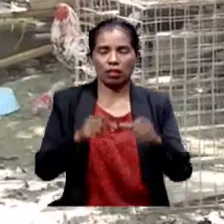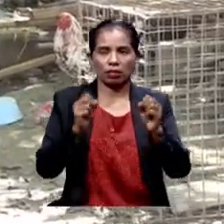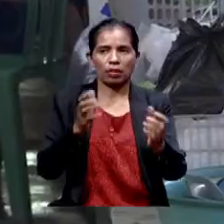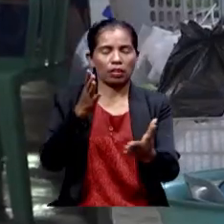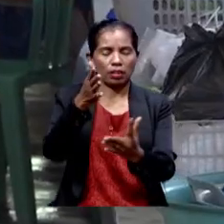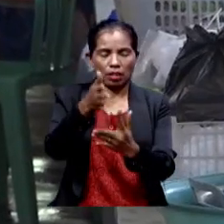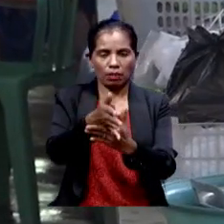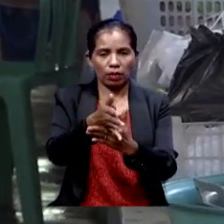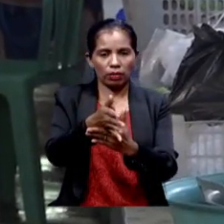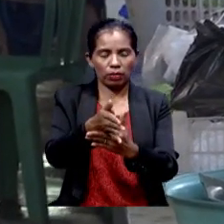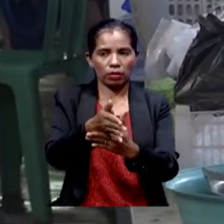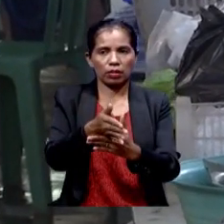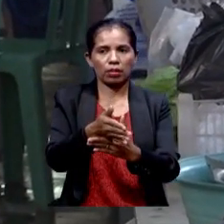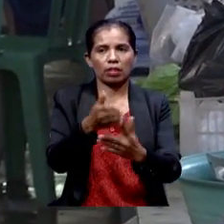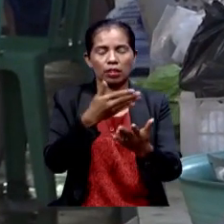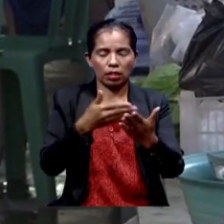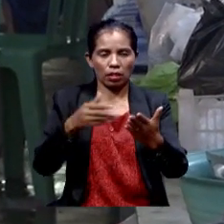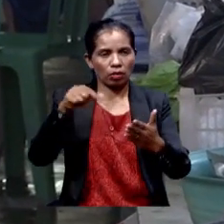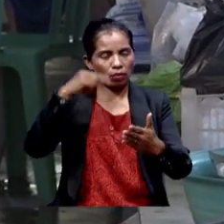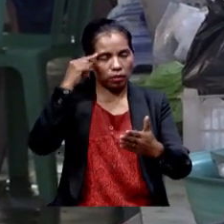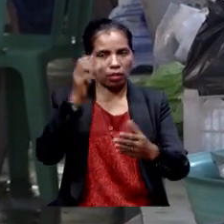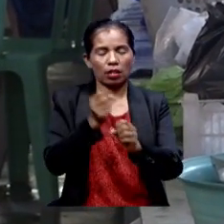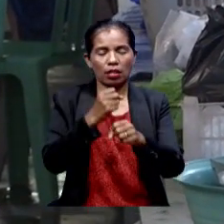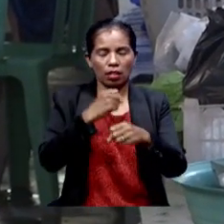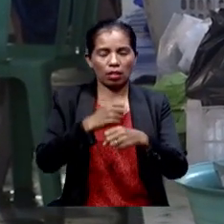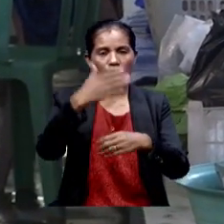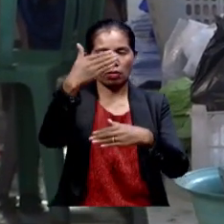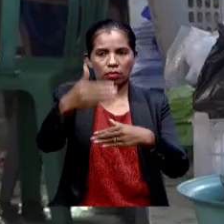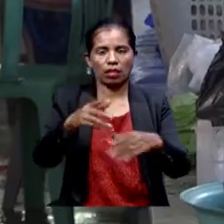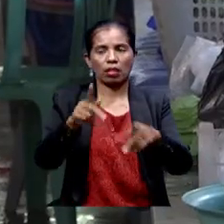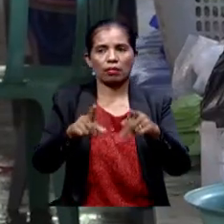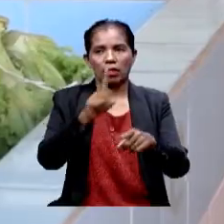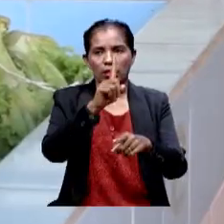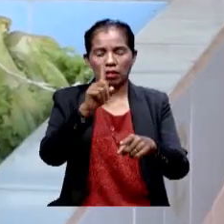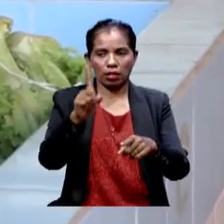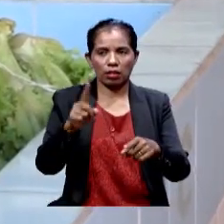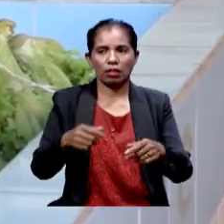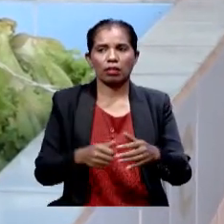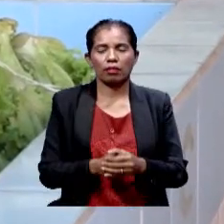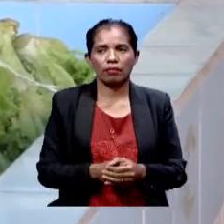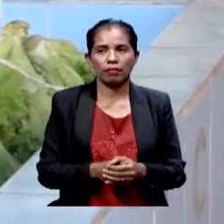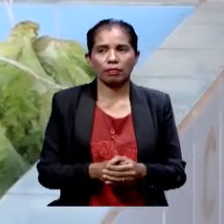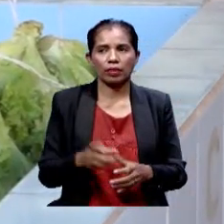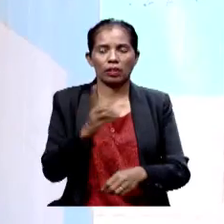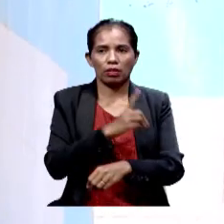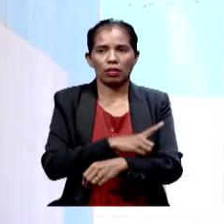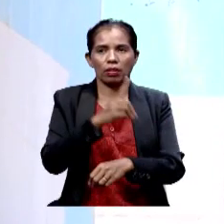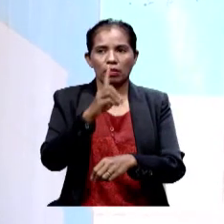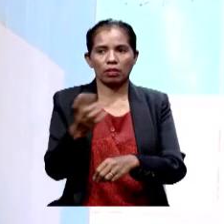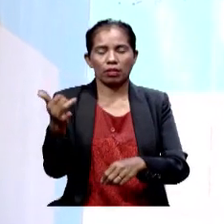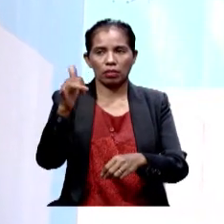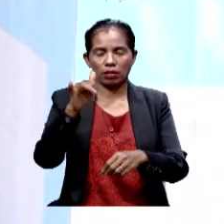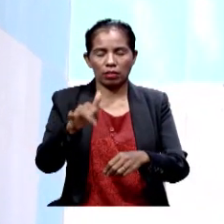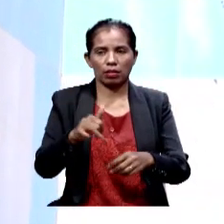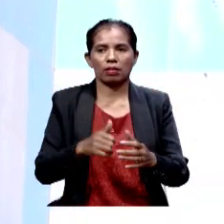hatu ba facilidades governo nia na be manka halu hekotu e marida ocupa bancada durante lorun hira sira está o